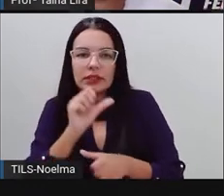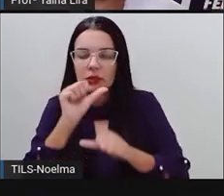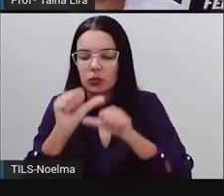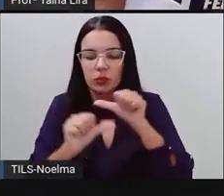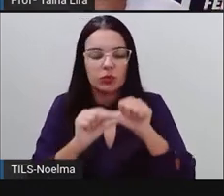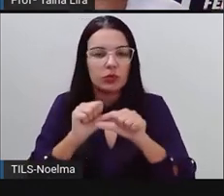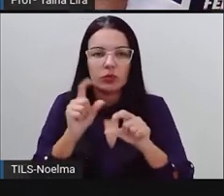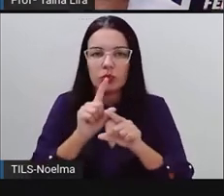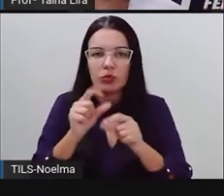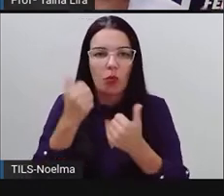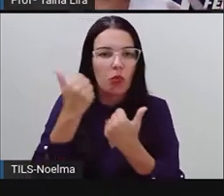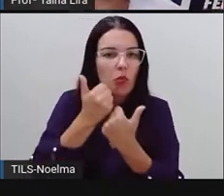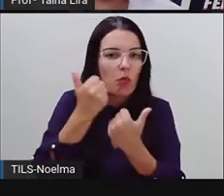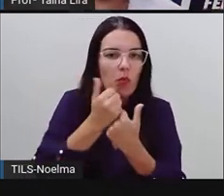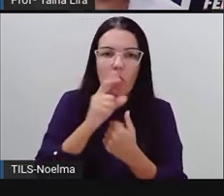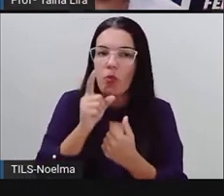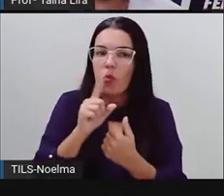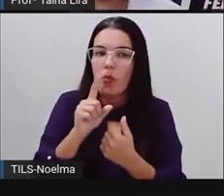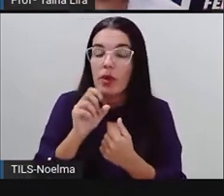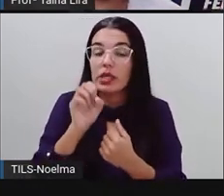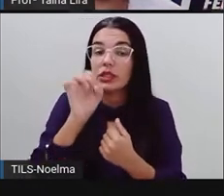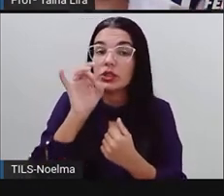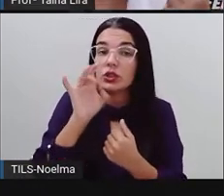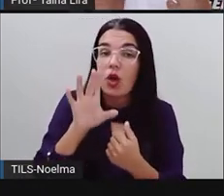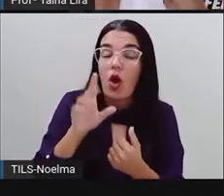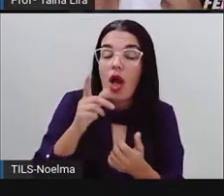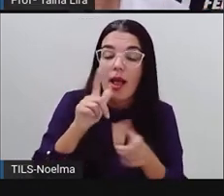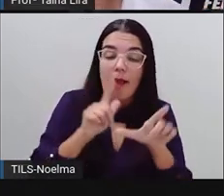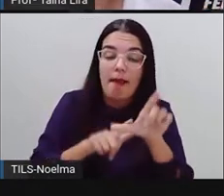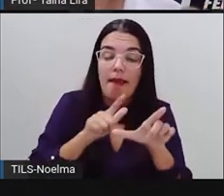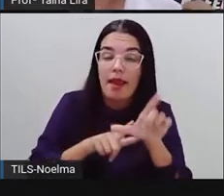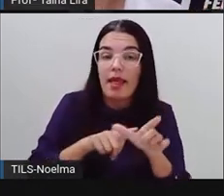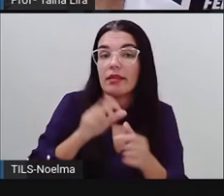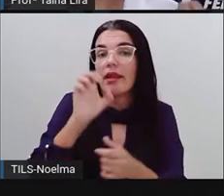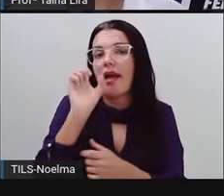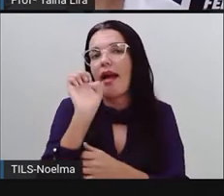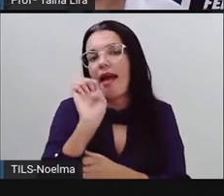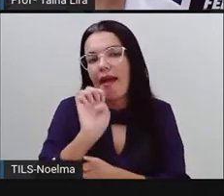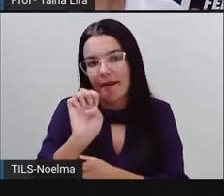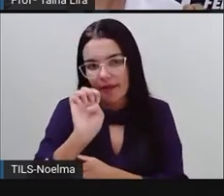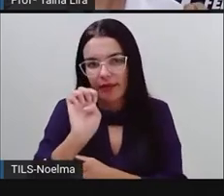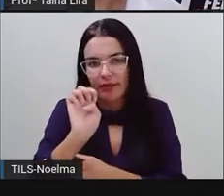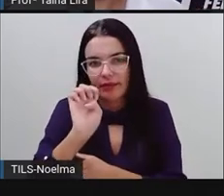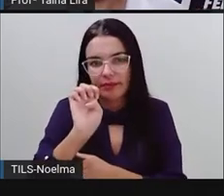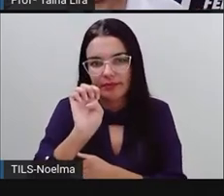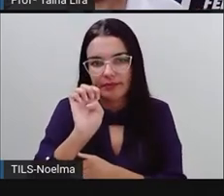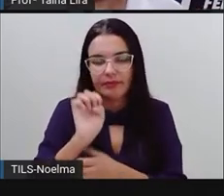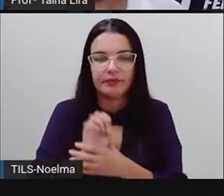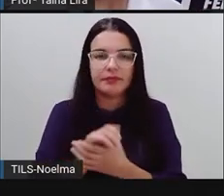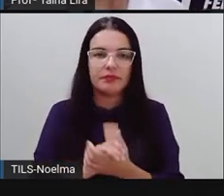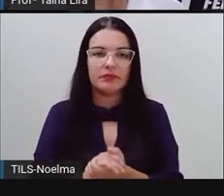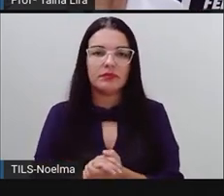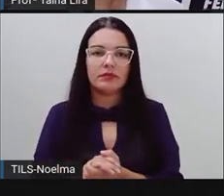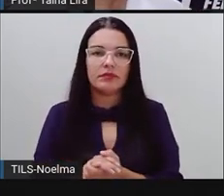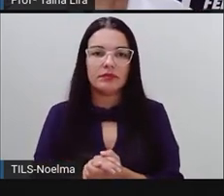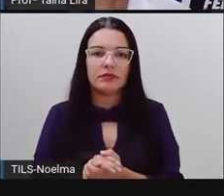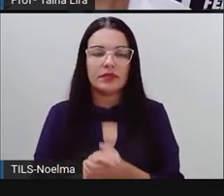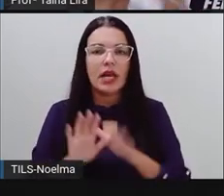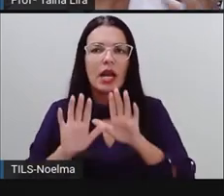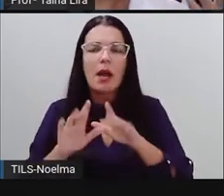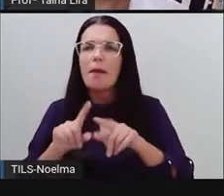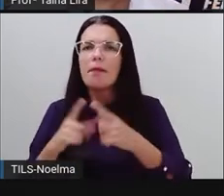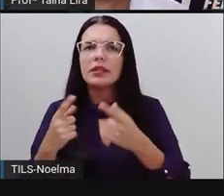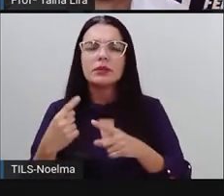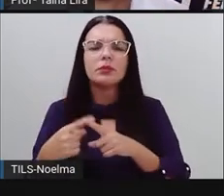Abacate não se escreve com a letra e no final abacate e se escreve com a letra Esse é o